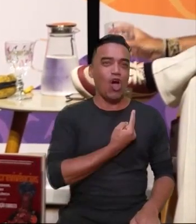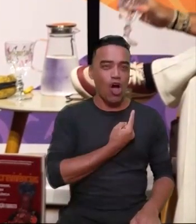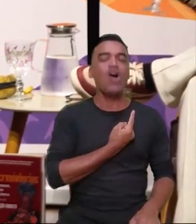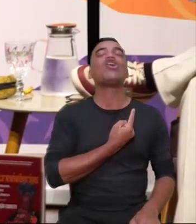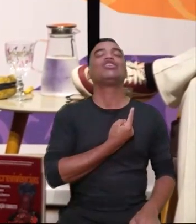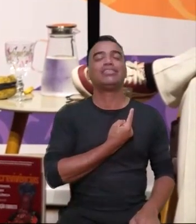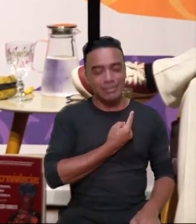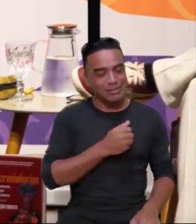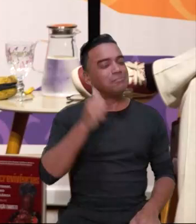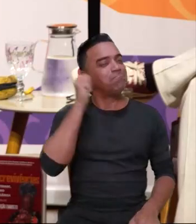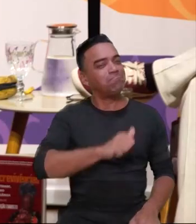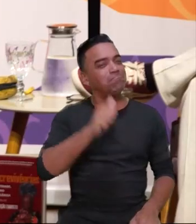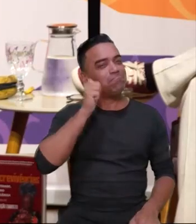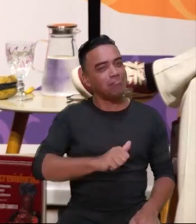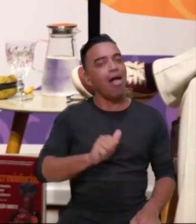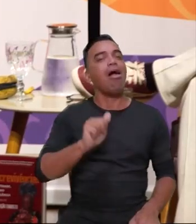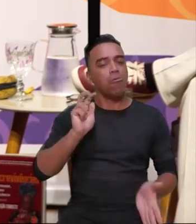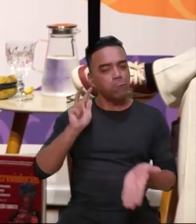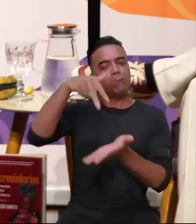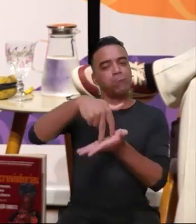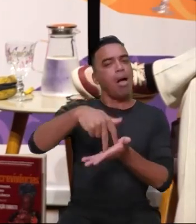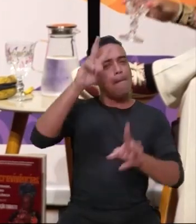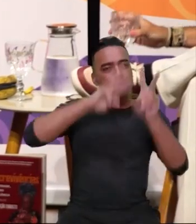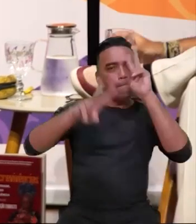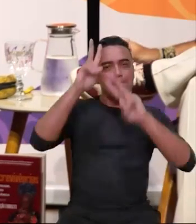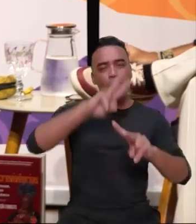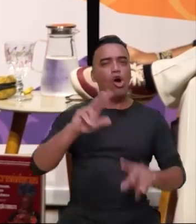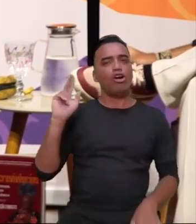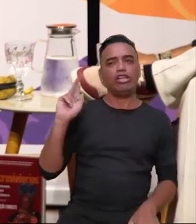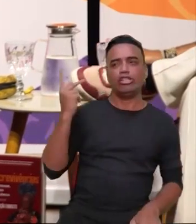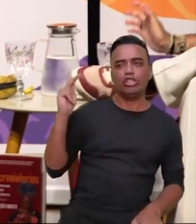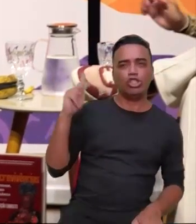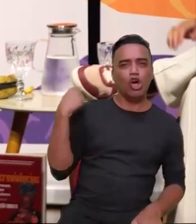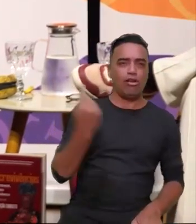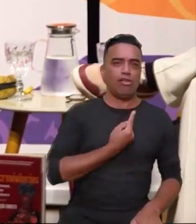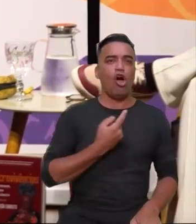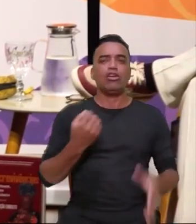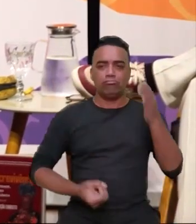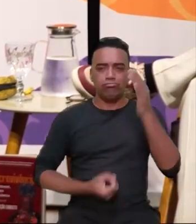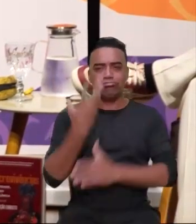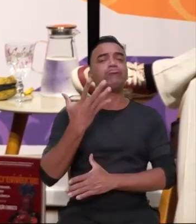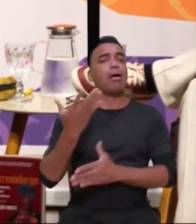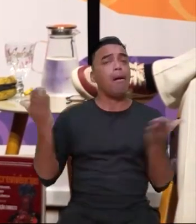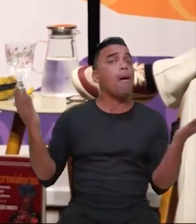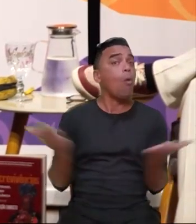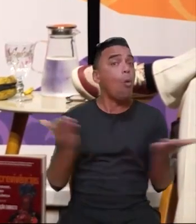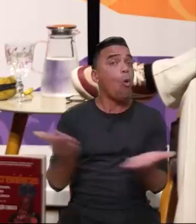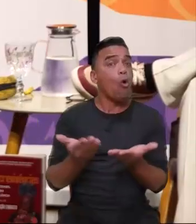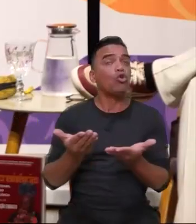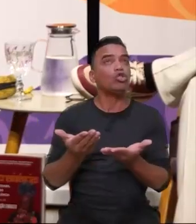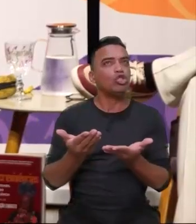aí segurando a nossa memória, segurando a nossa história, construindo o presente